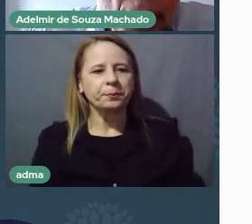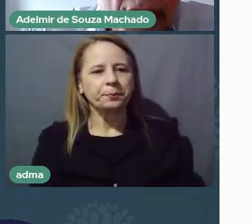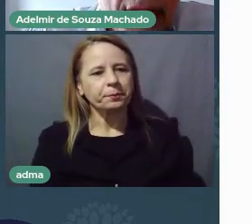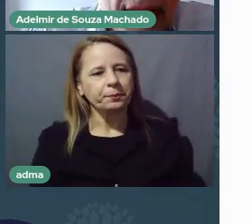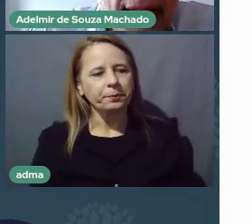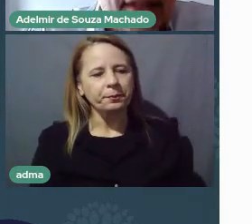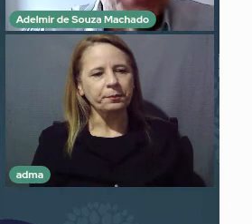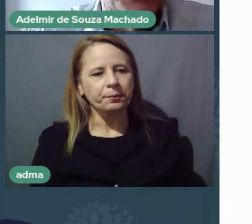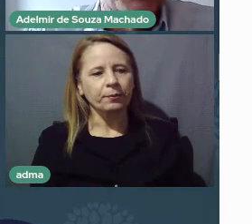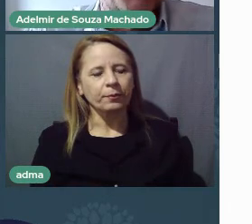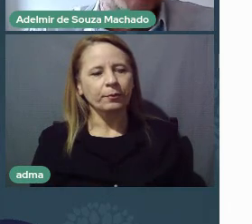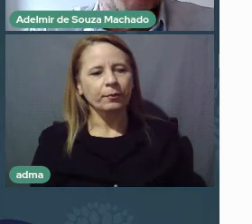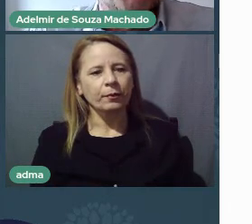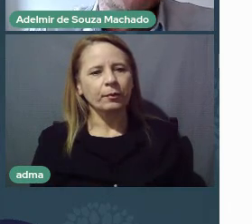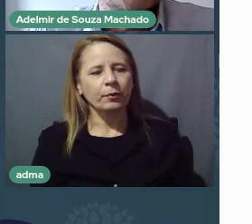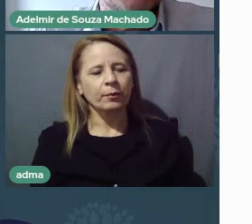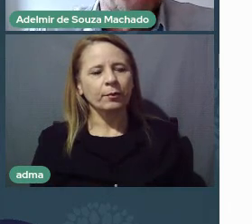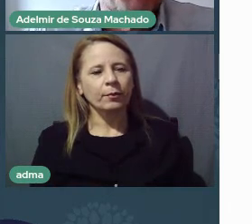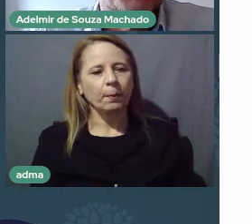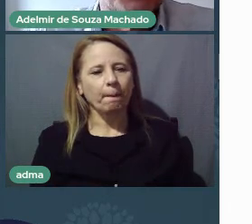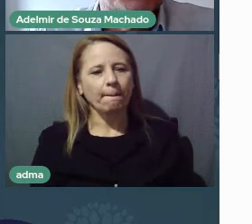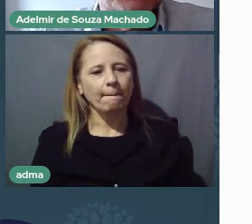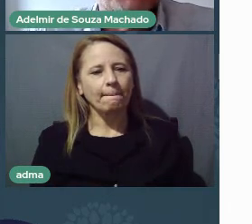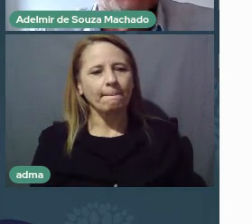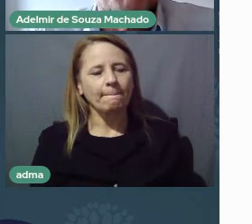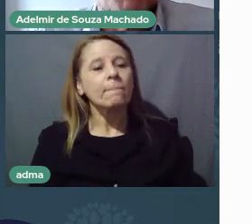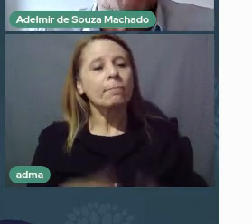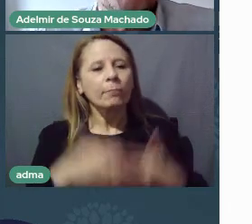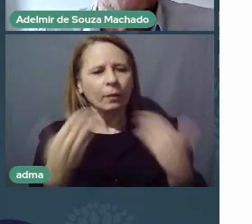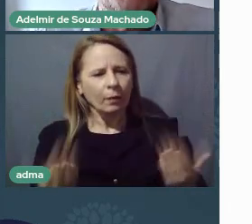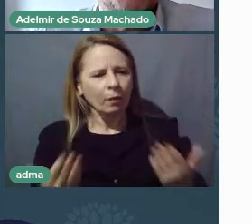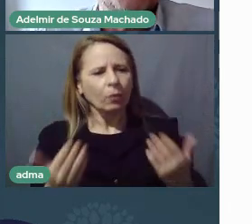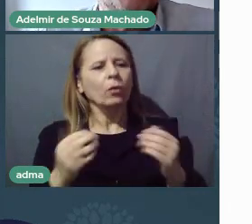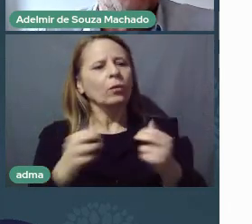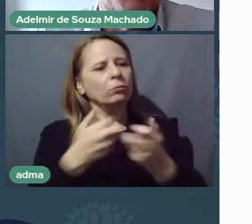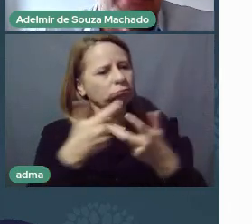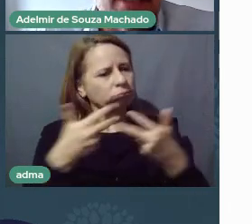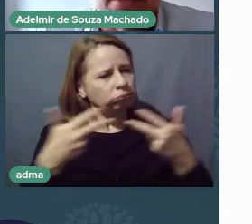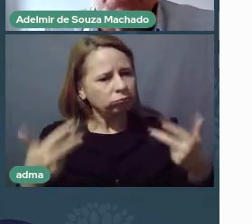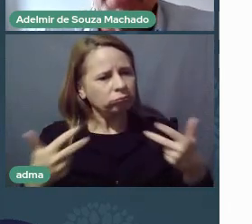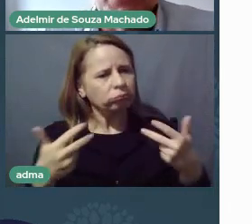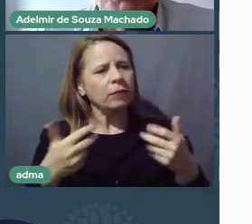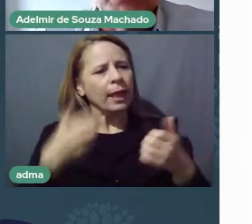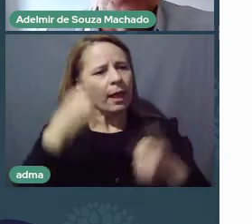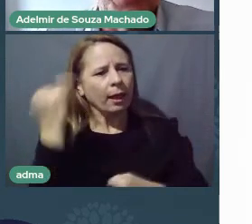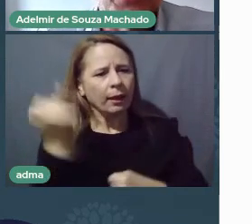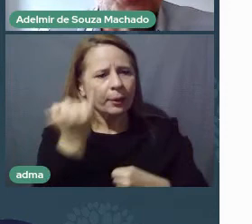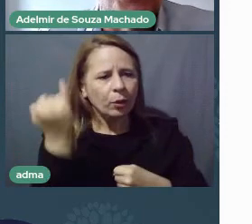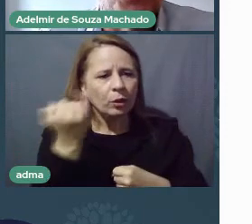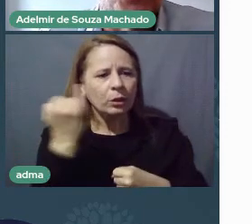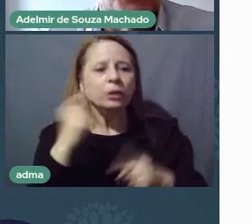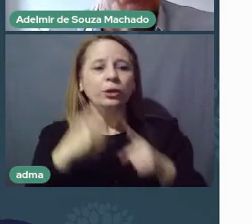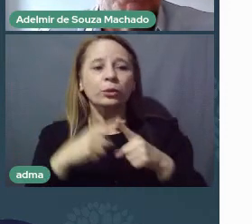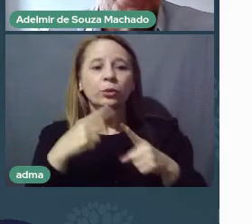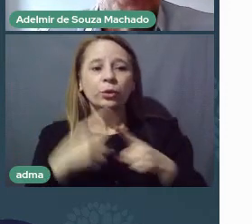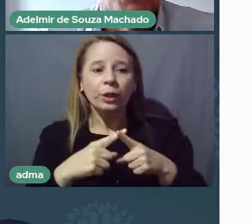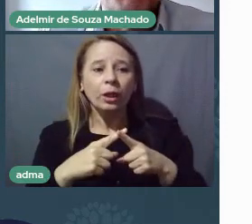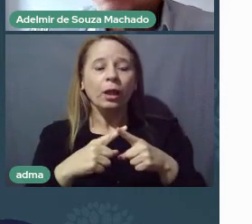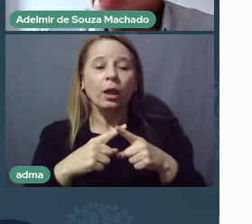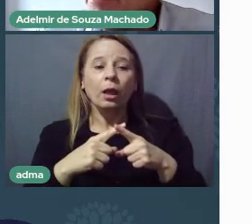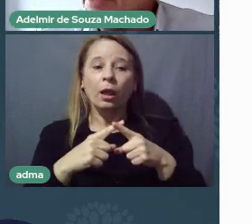E os fatores desencadeantes, pessoal, são importantes não só para o controle dos sintomas nesse momento, mas o risco